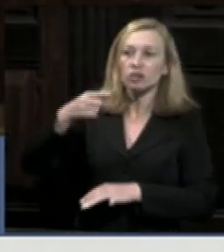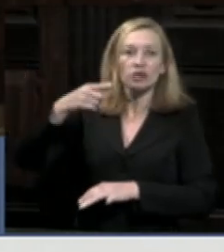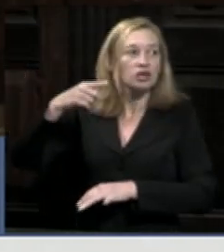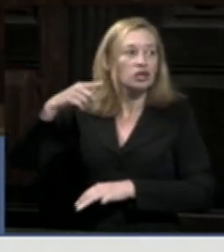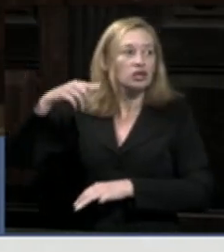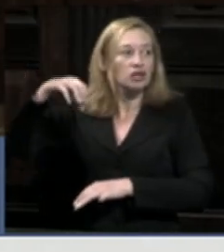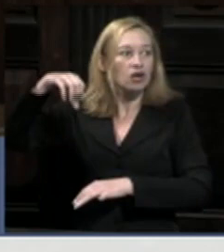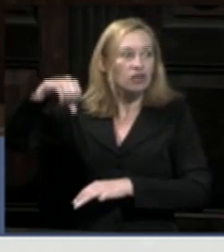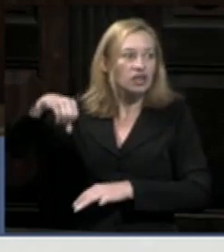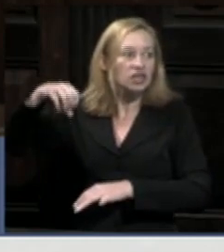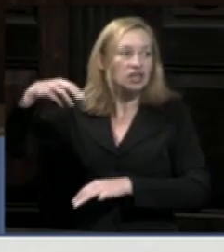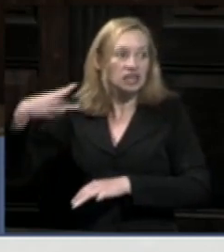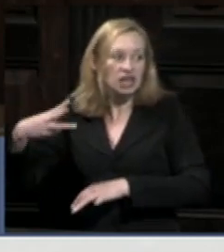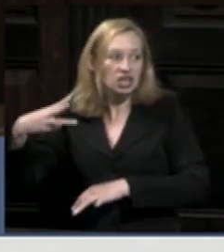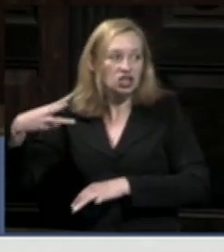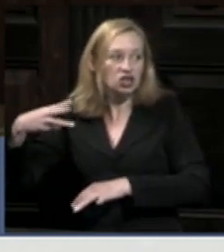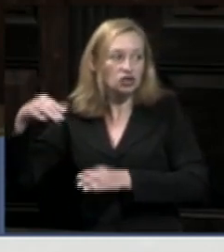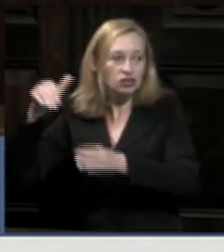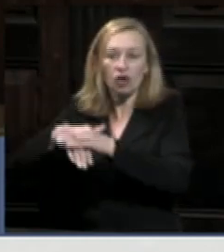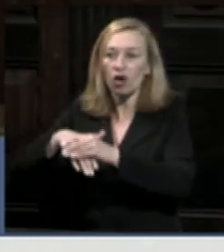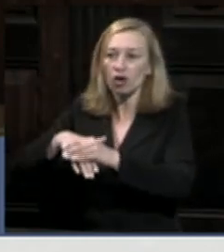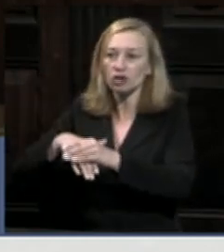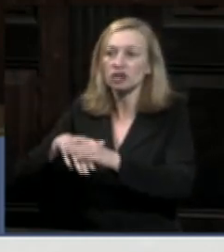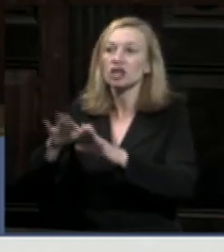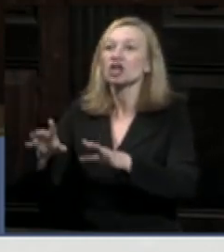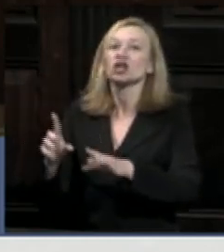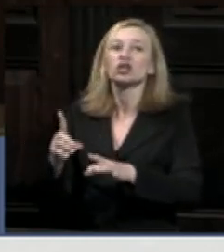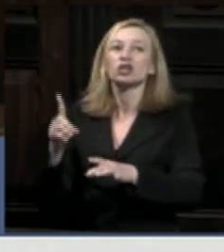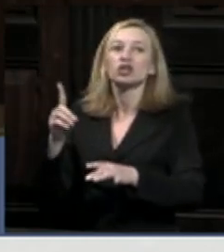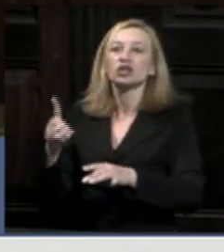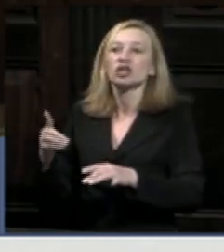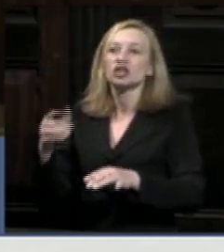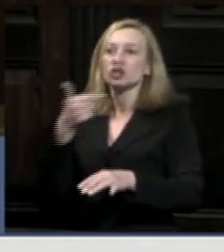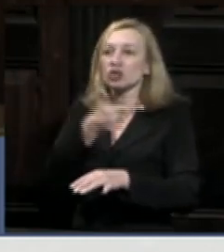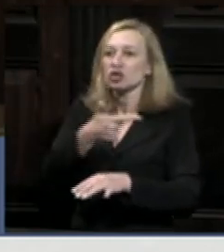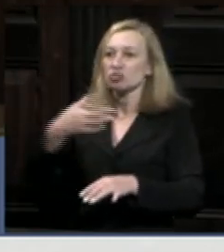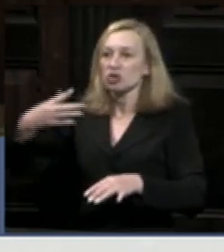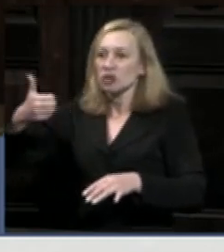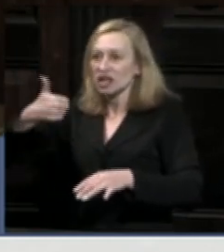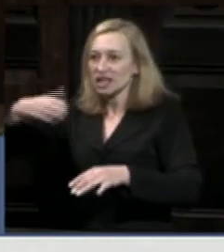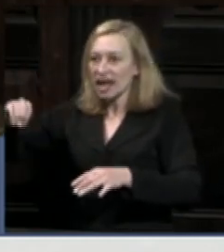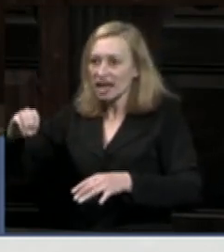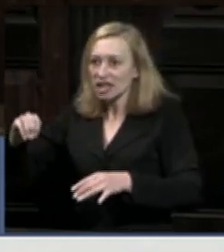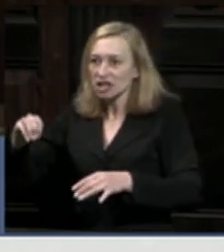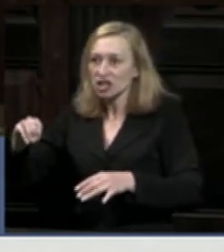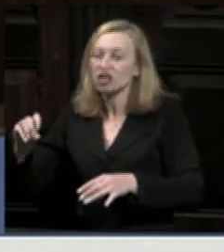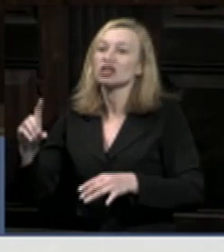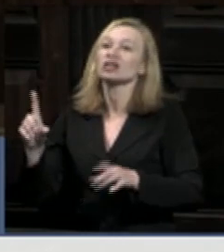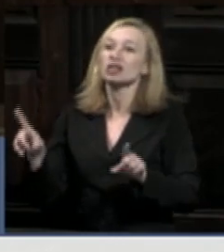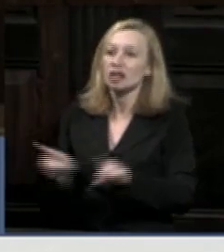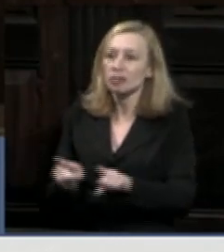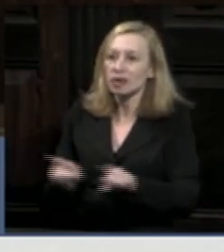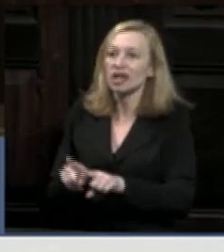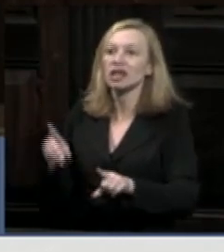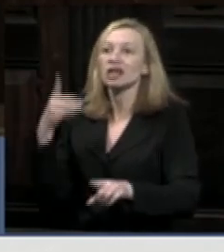sendo que em 2010 foi candidato a deputado federal 1621 votos então me associar